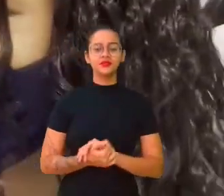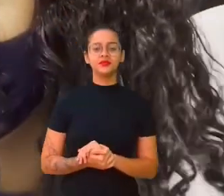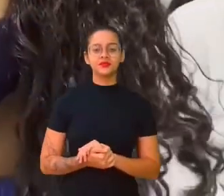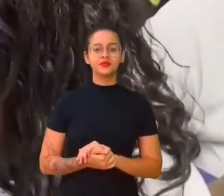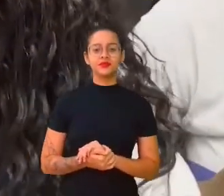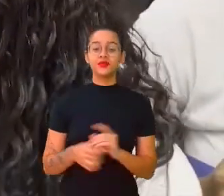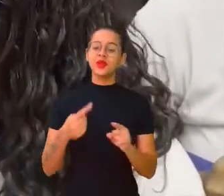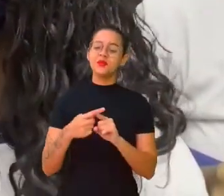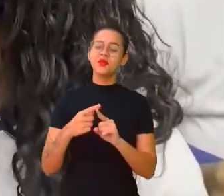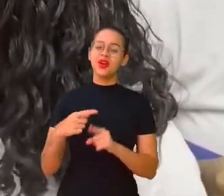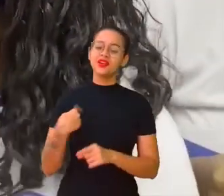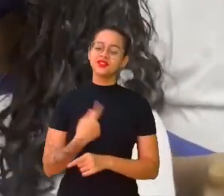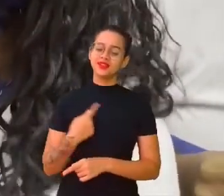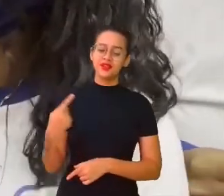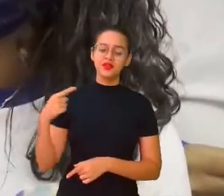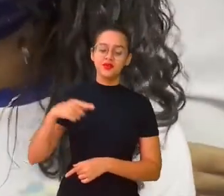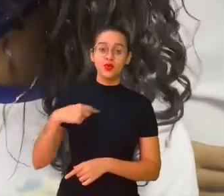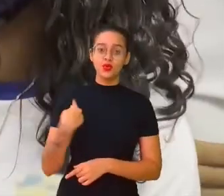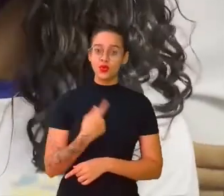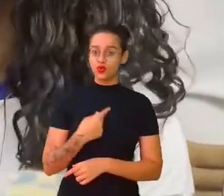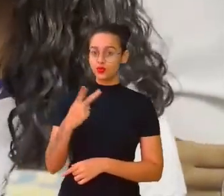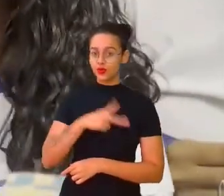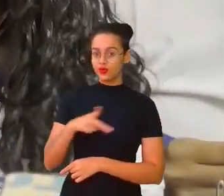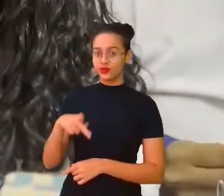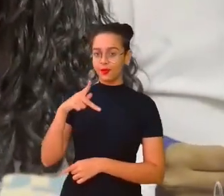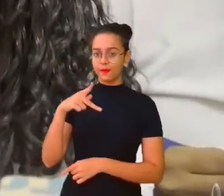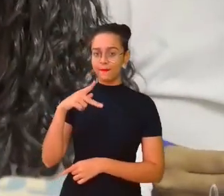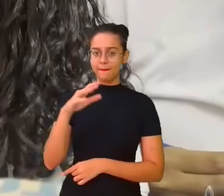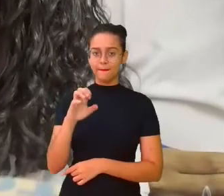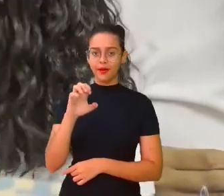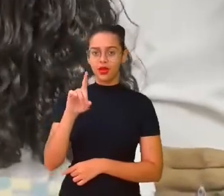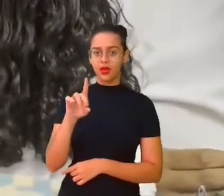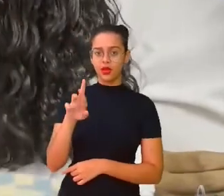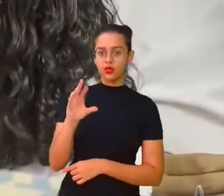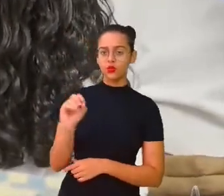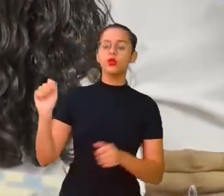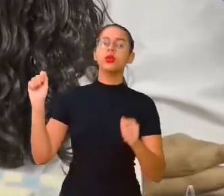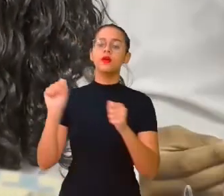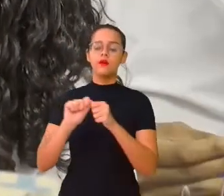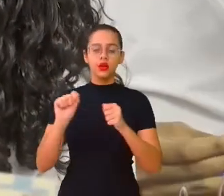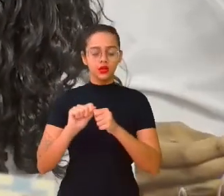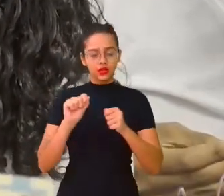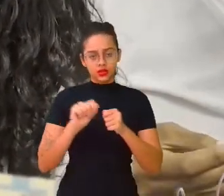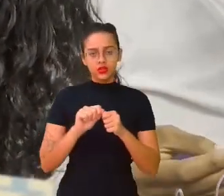A gente veio porque o nosso professor, Pedro, ele está fazendo...